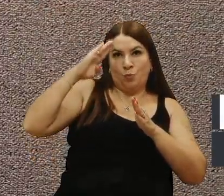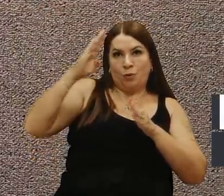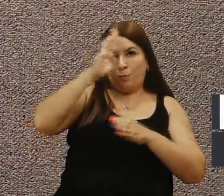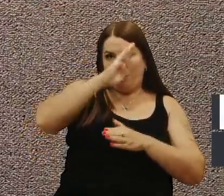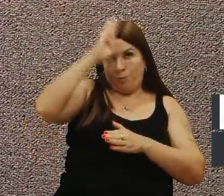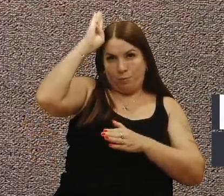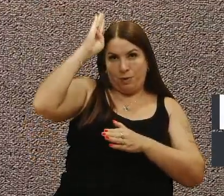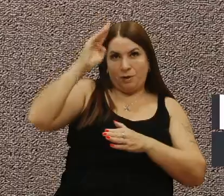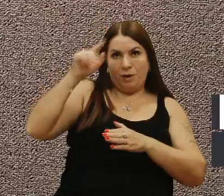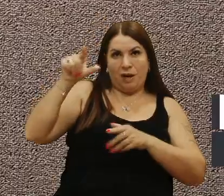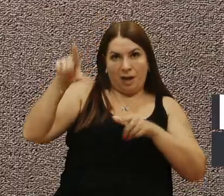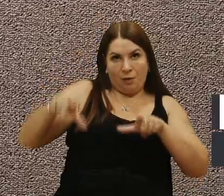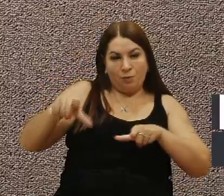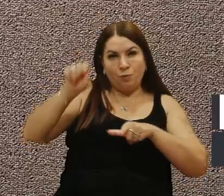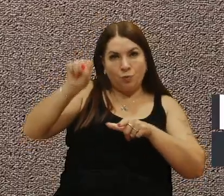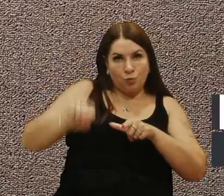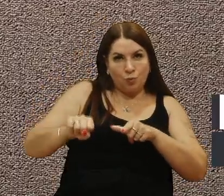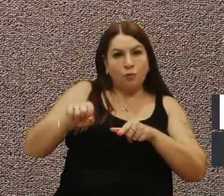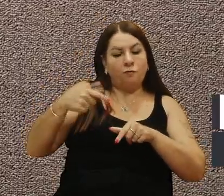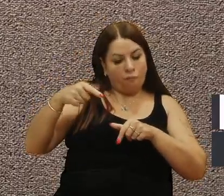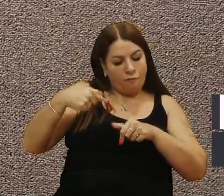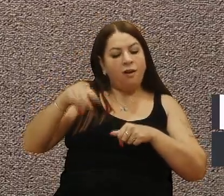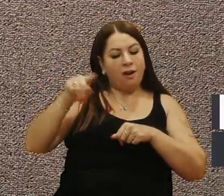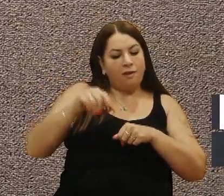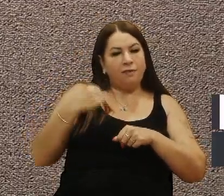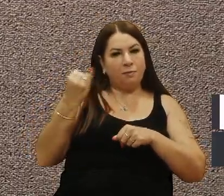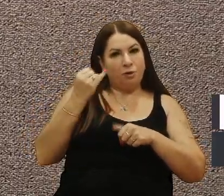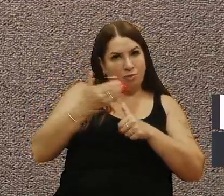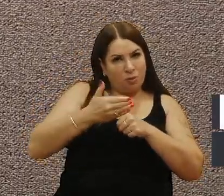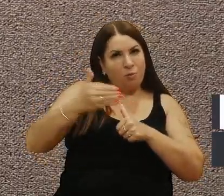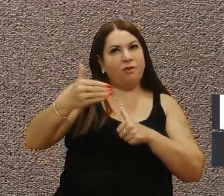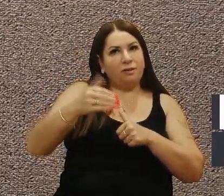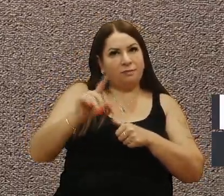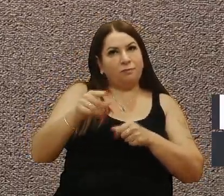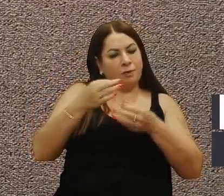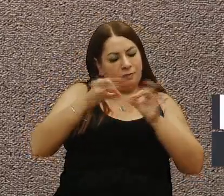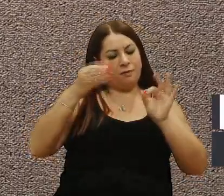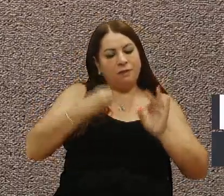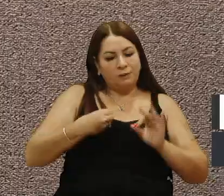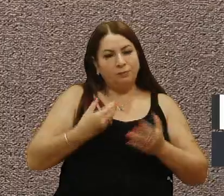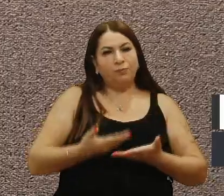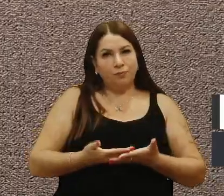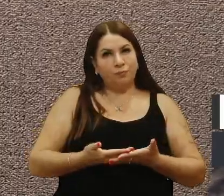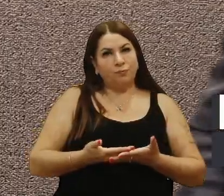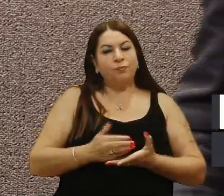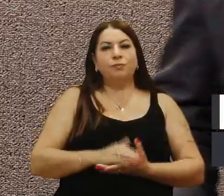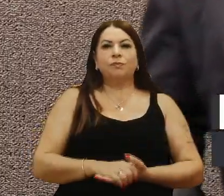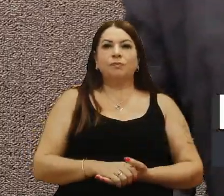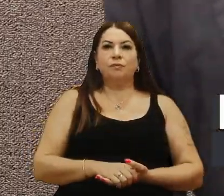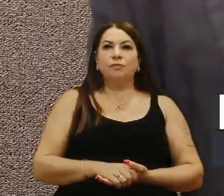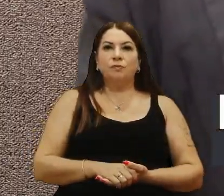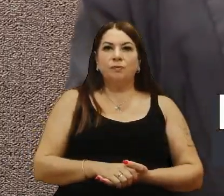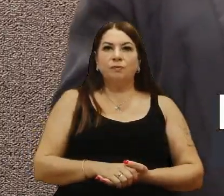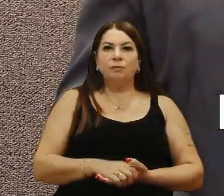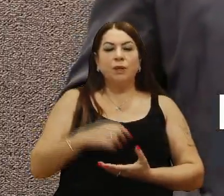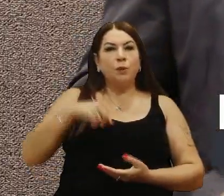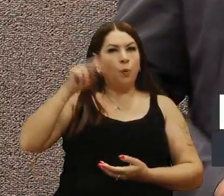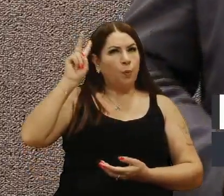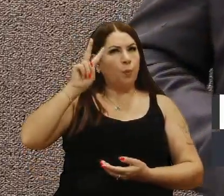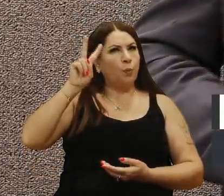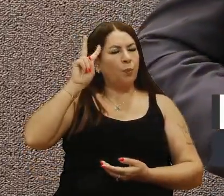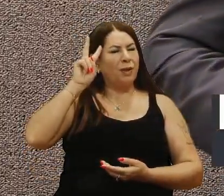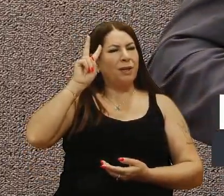bombeiros da Zona Sul vai valer o seu mandato aqui nessa casa. O senhor vai salvar vidas. Eu lembro